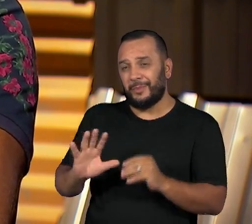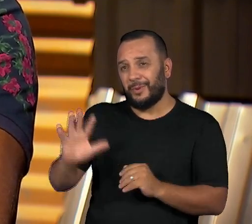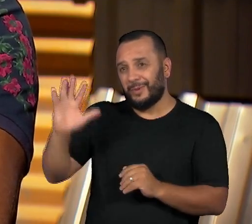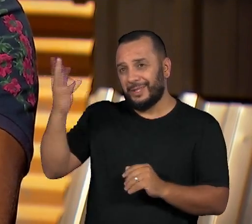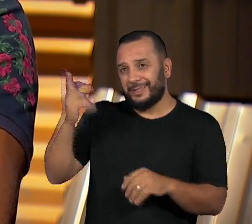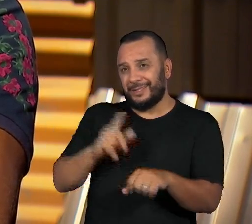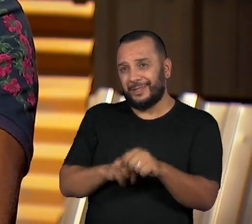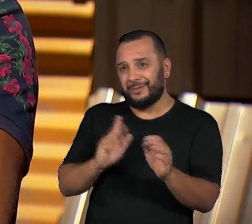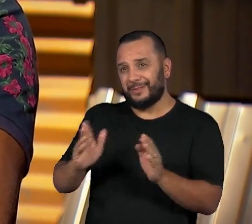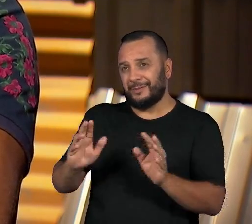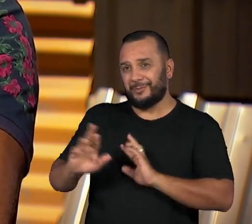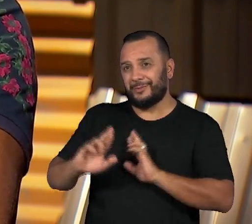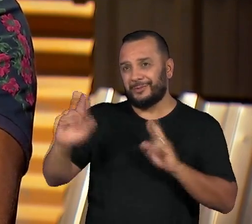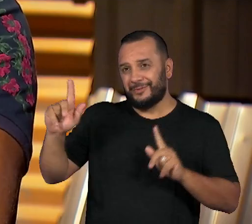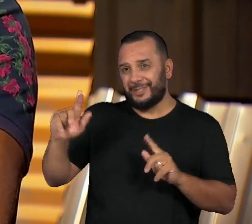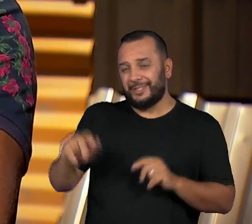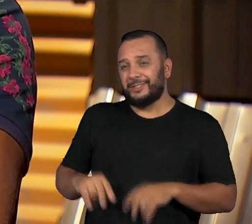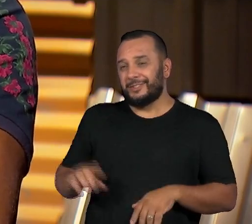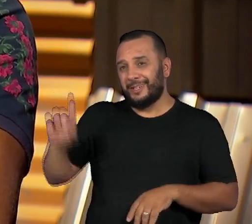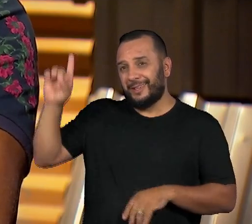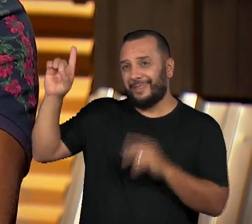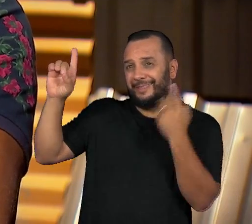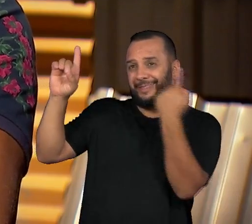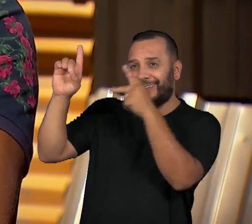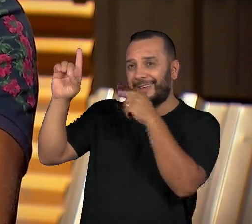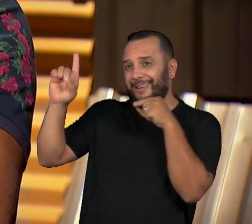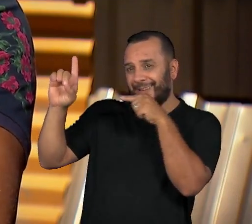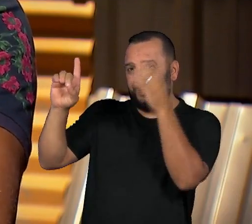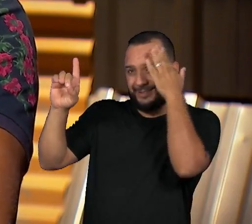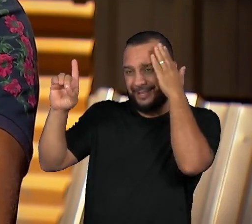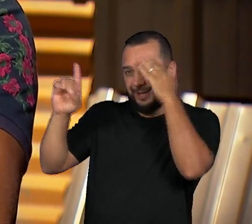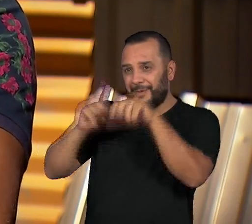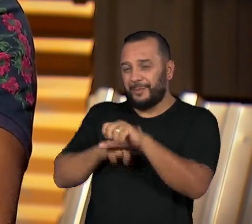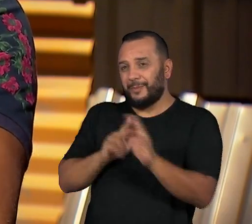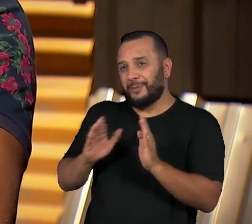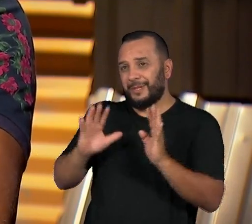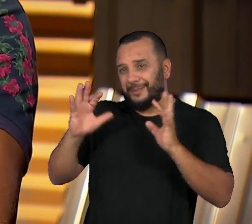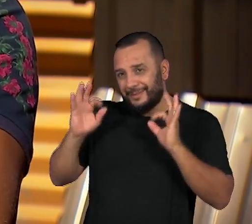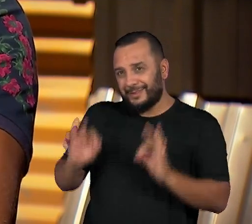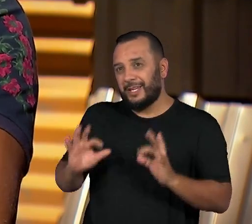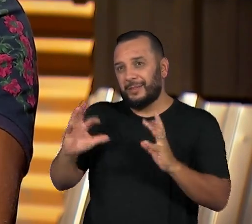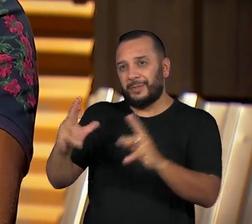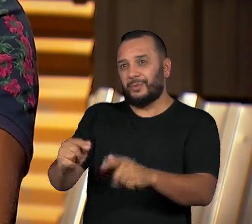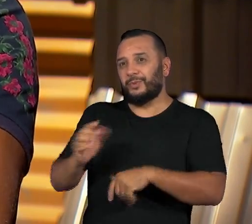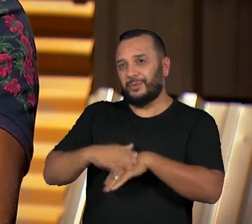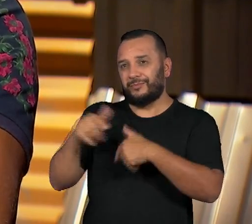diferente. É no tempo dele, ele que sabe o momento certo para todas as coisas.